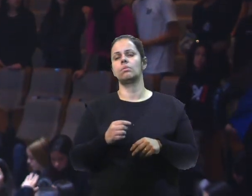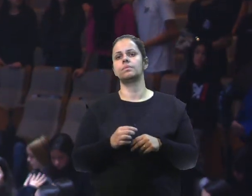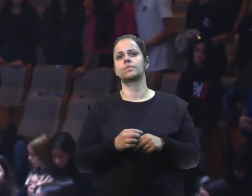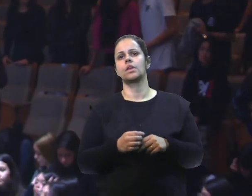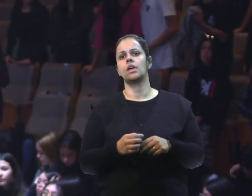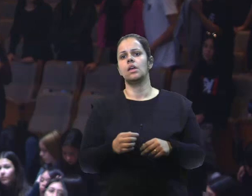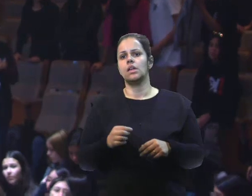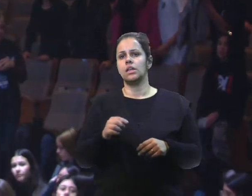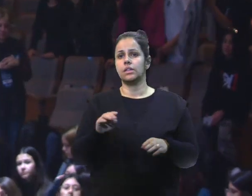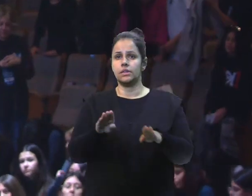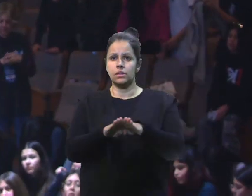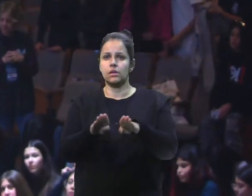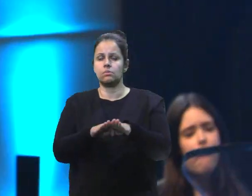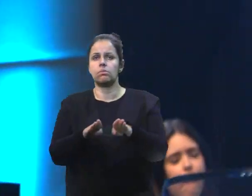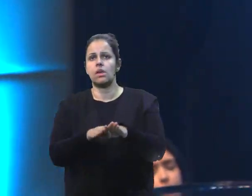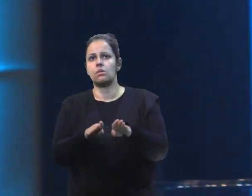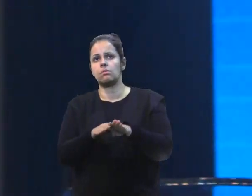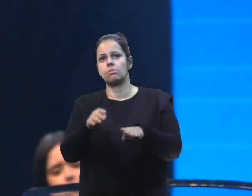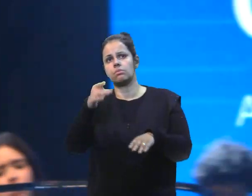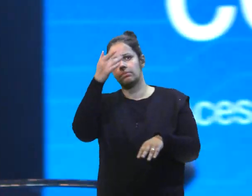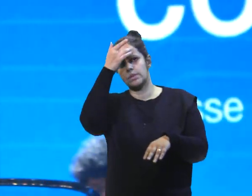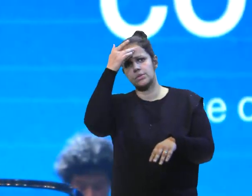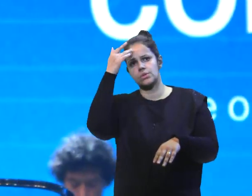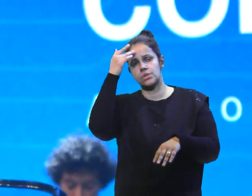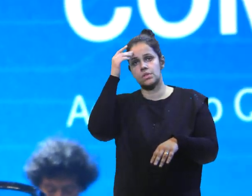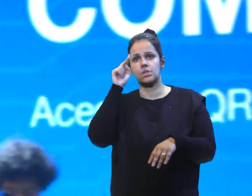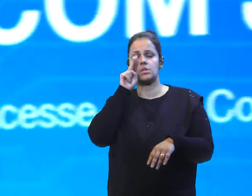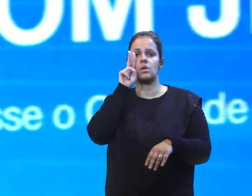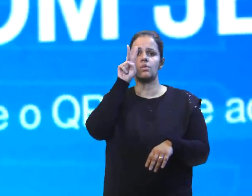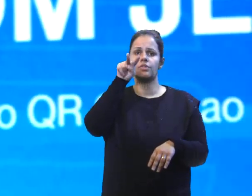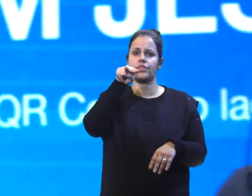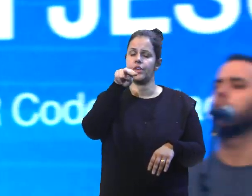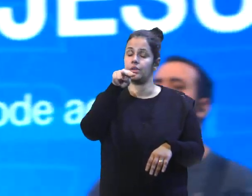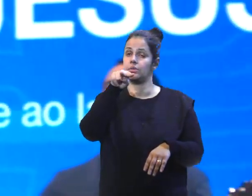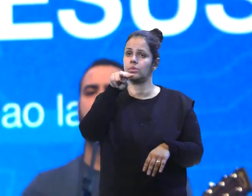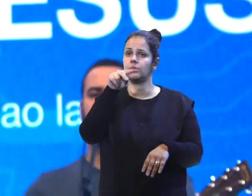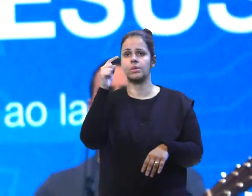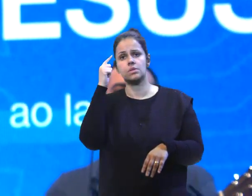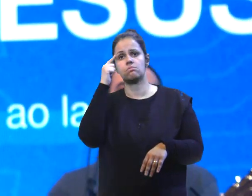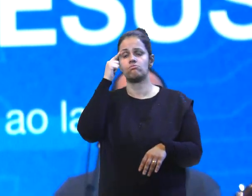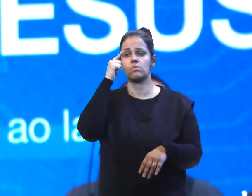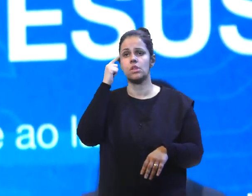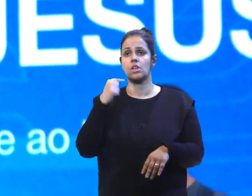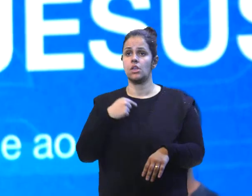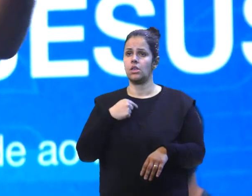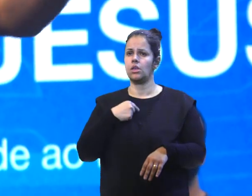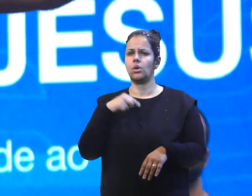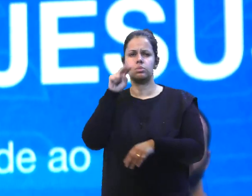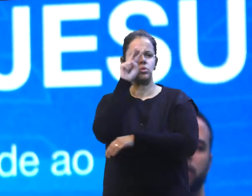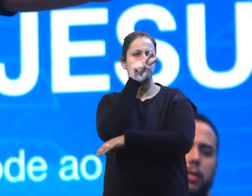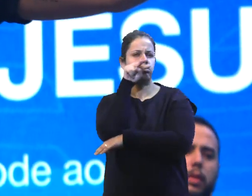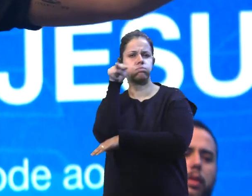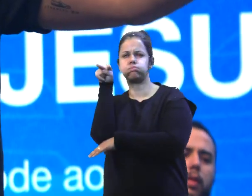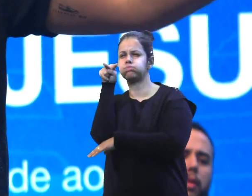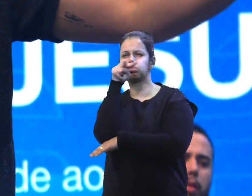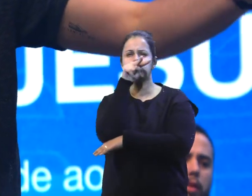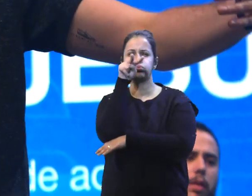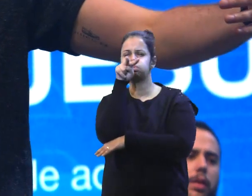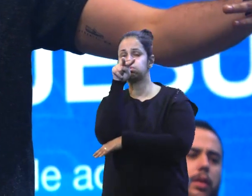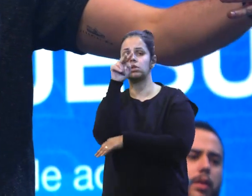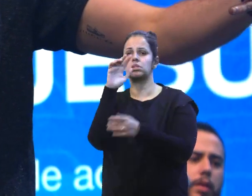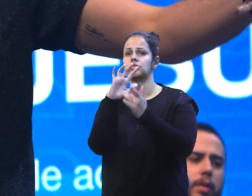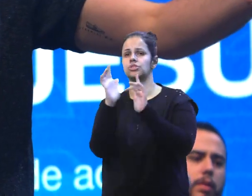Talvez você veio aqui e realmente viu que você não é nem um espectador de Jesus. A tua distância para